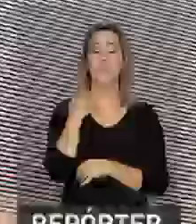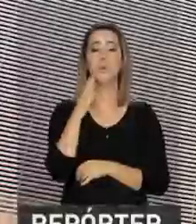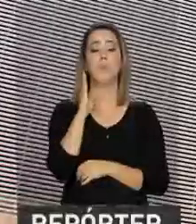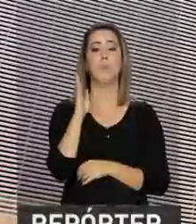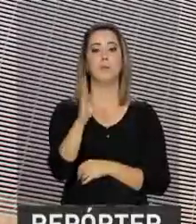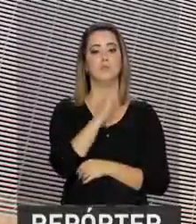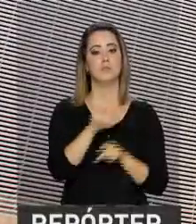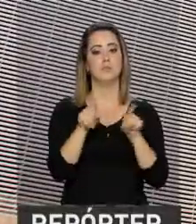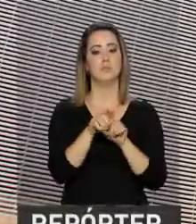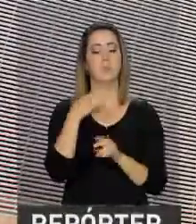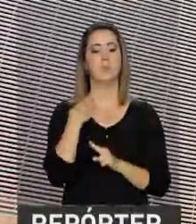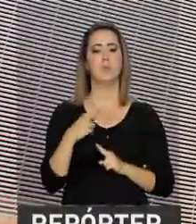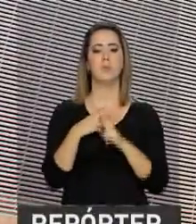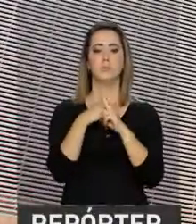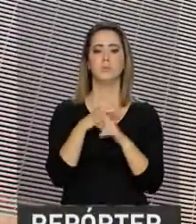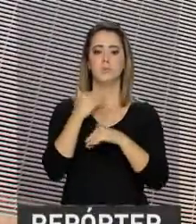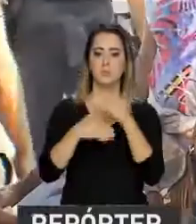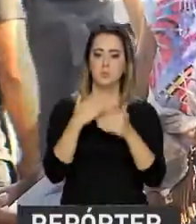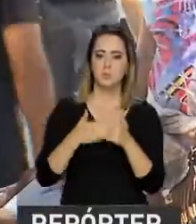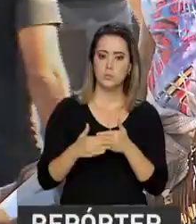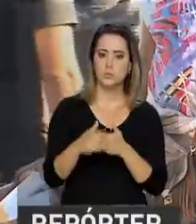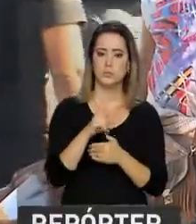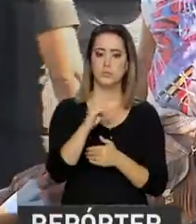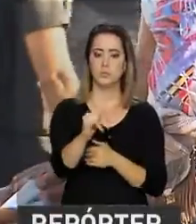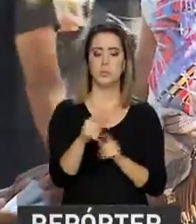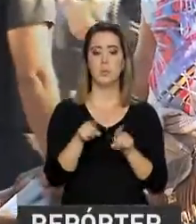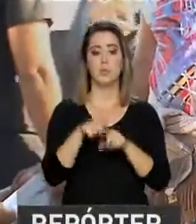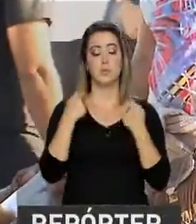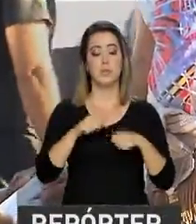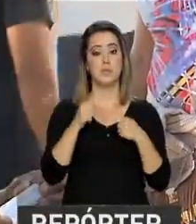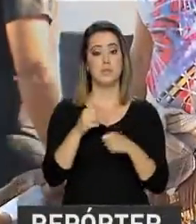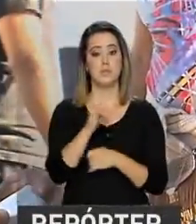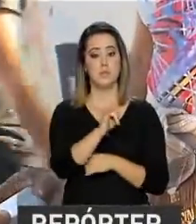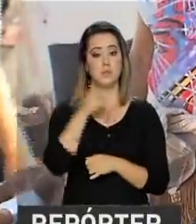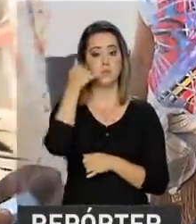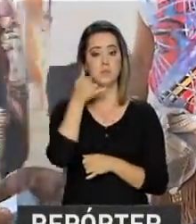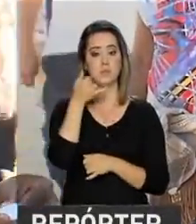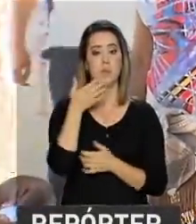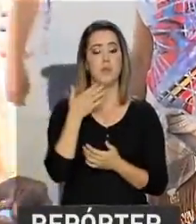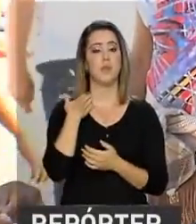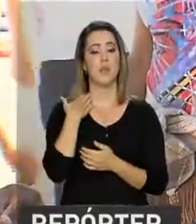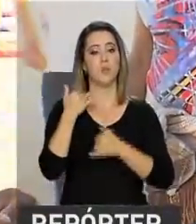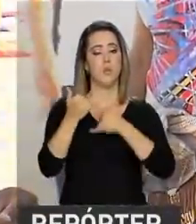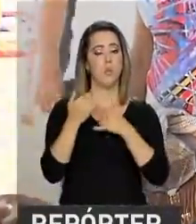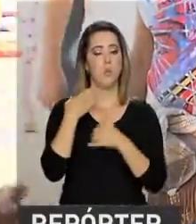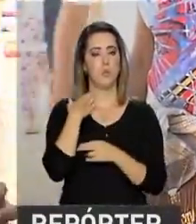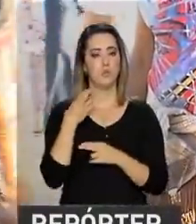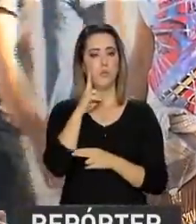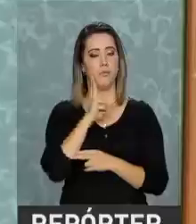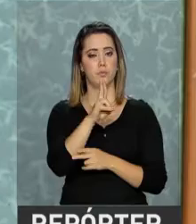e pela caixa econômica nos próximos dias o cidadão deve entrar em contato com as instituições bancárias para mais